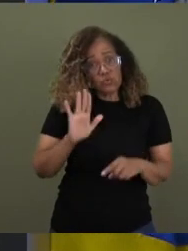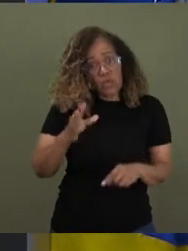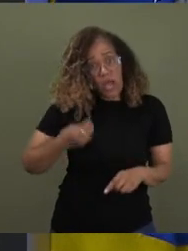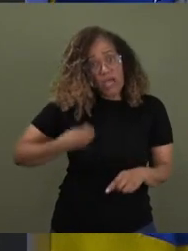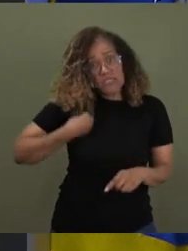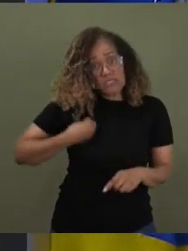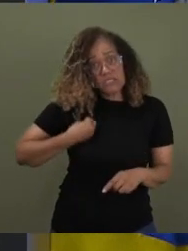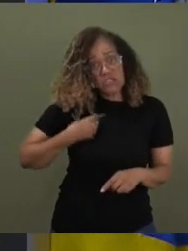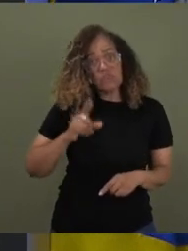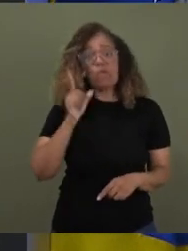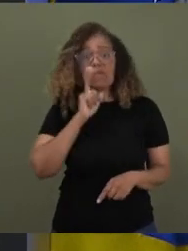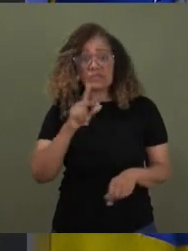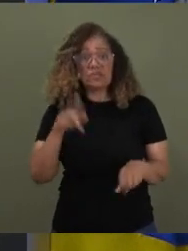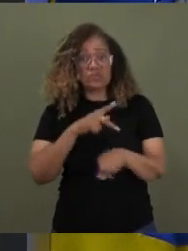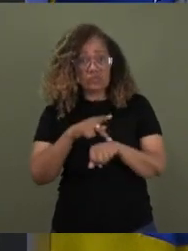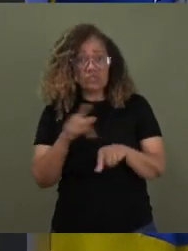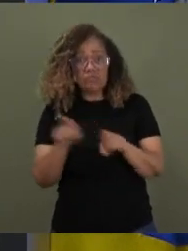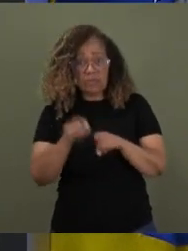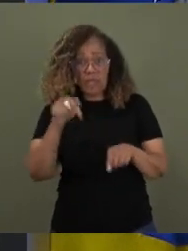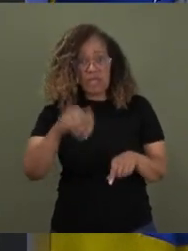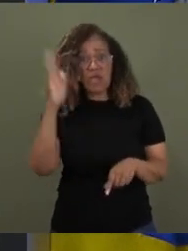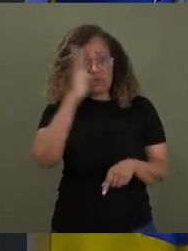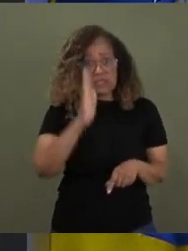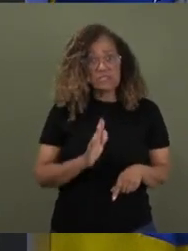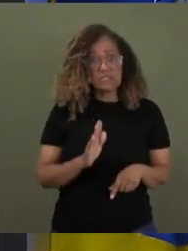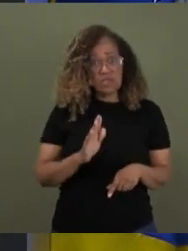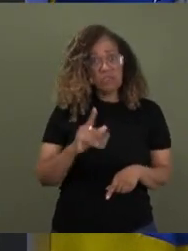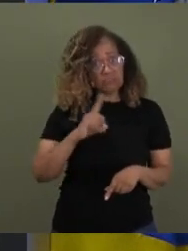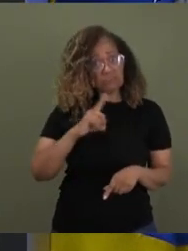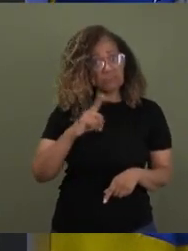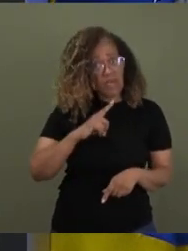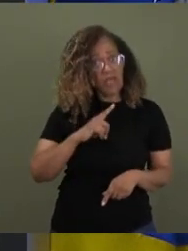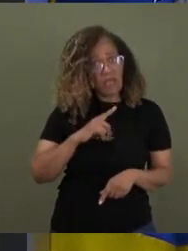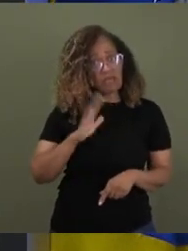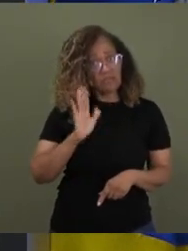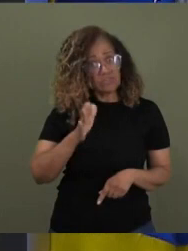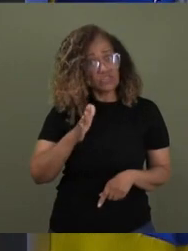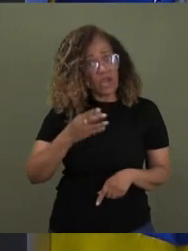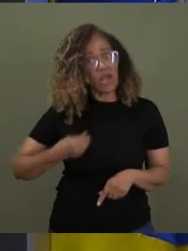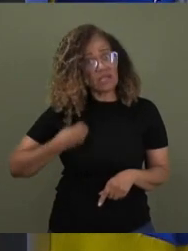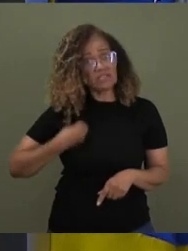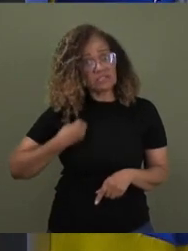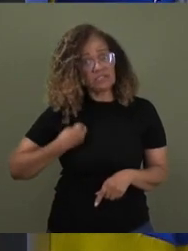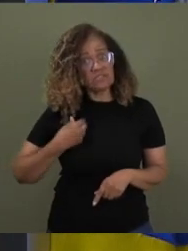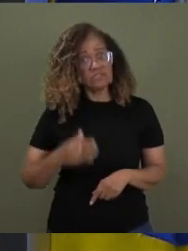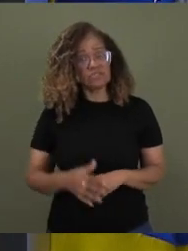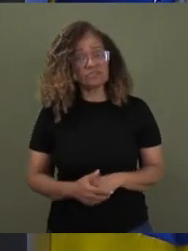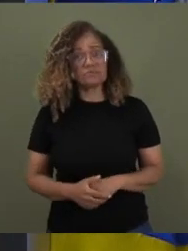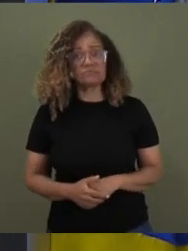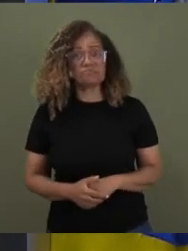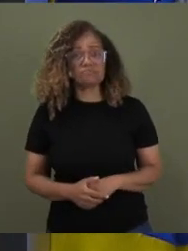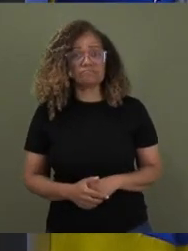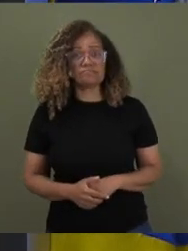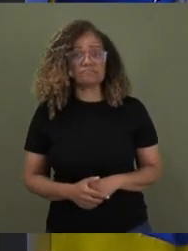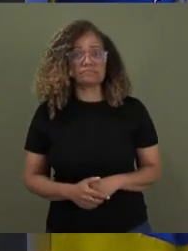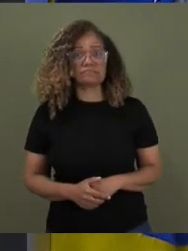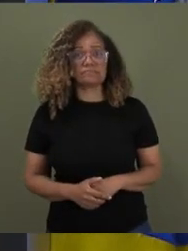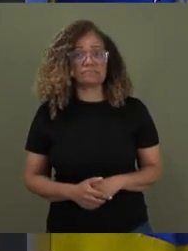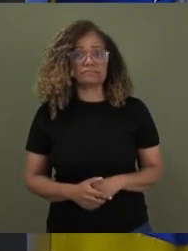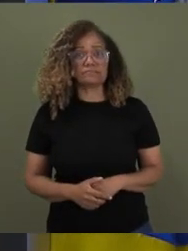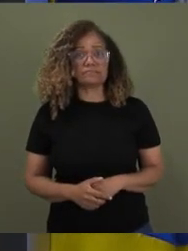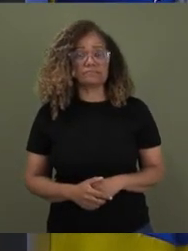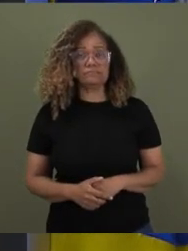Estados Unidos, existe aqui no Brasil, que tem... nós tivemos a grande